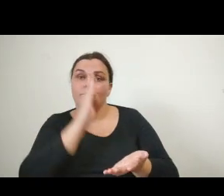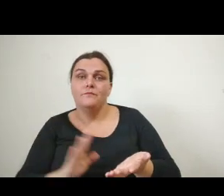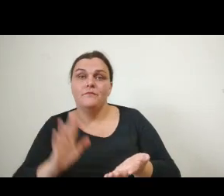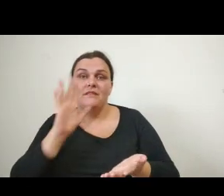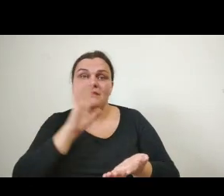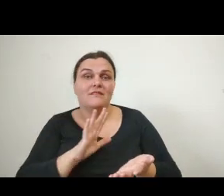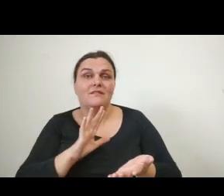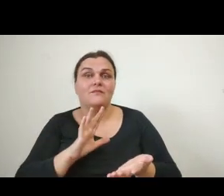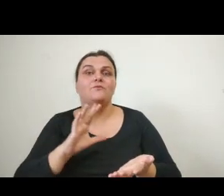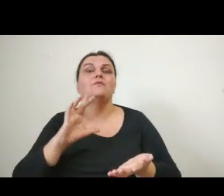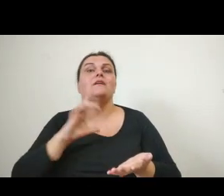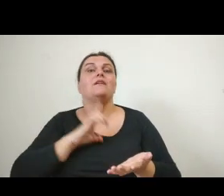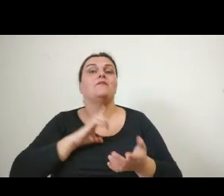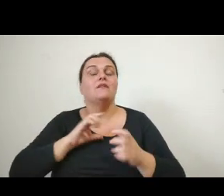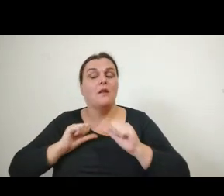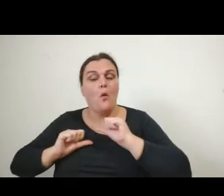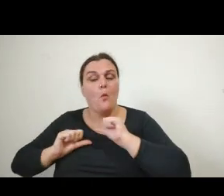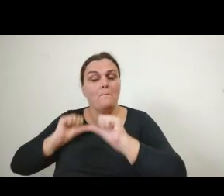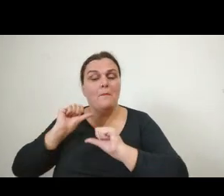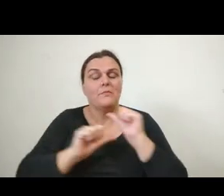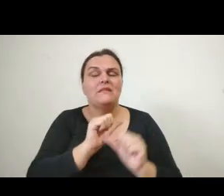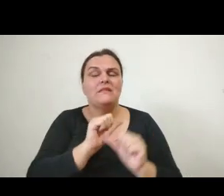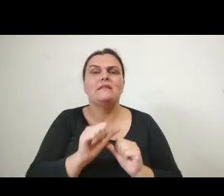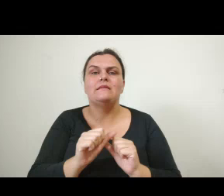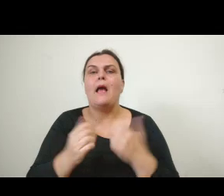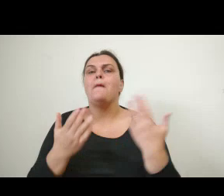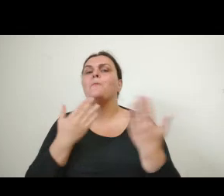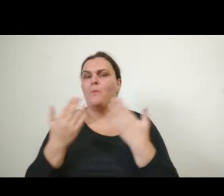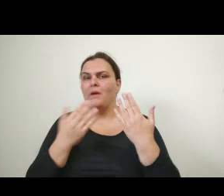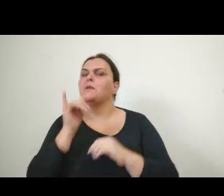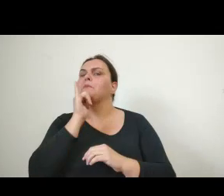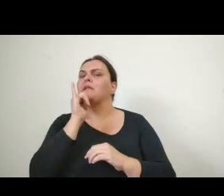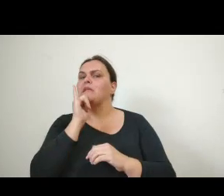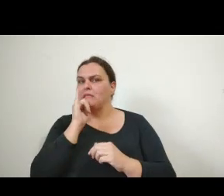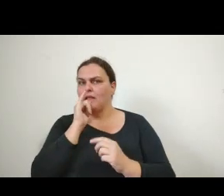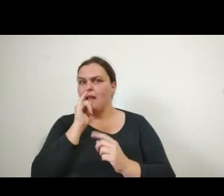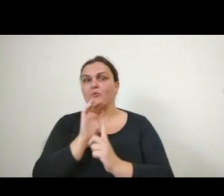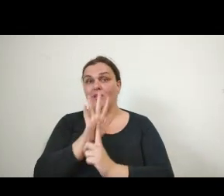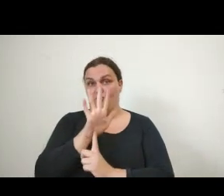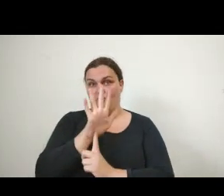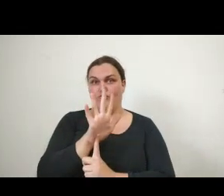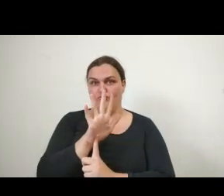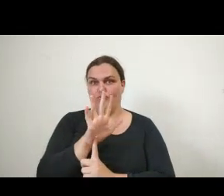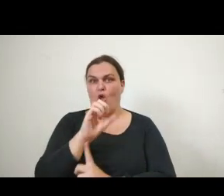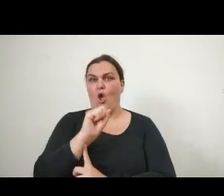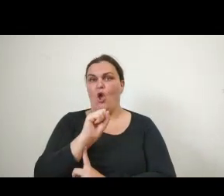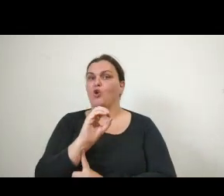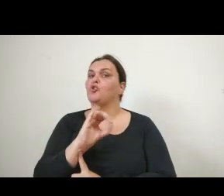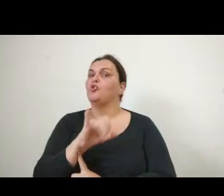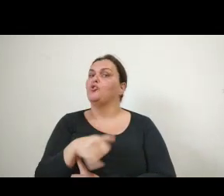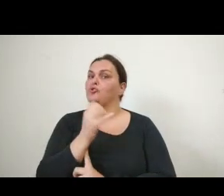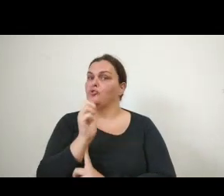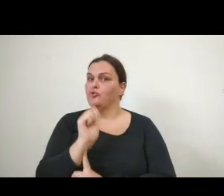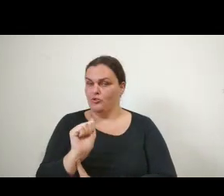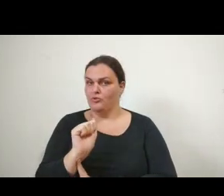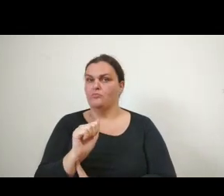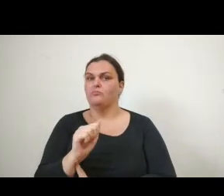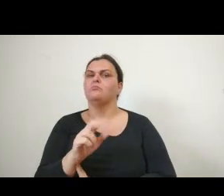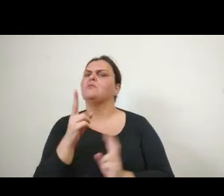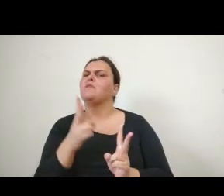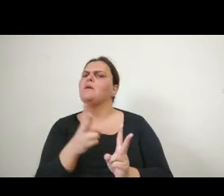soja no Brasil. Então, né, a parte aí do mapa em verde